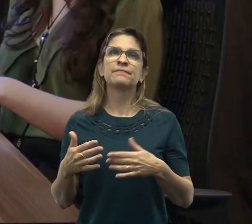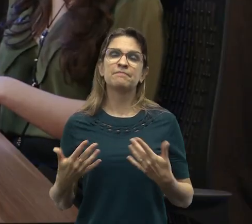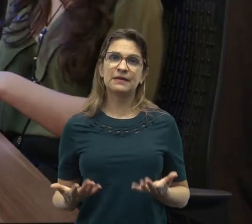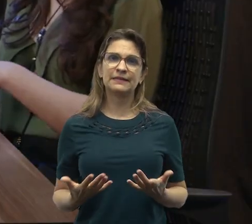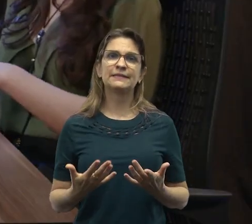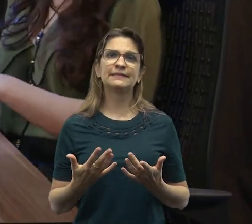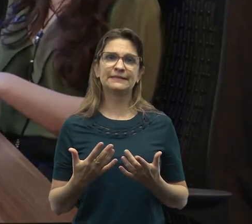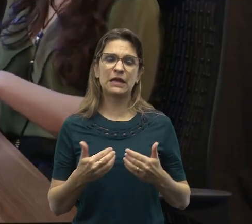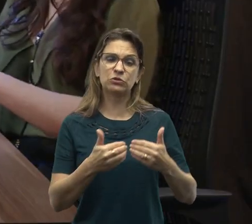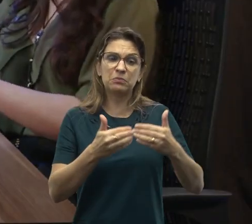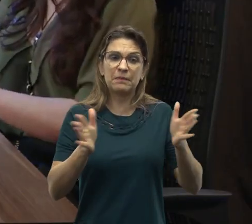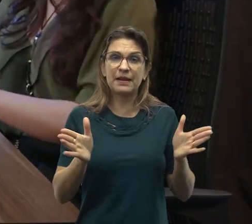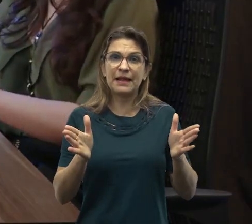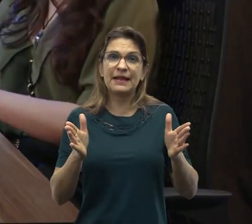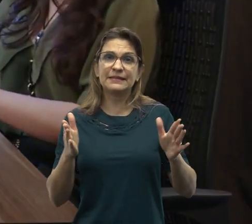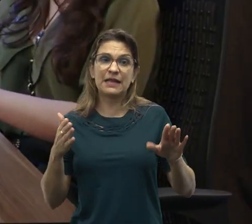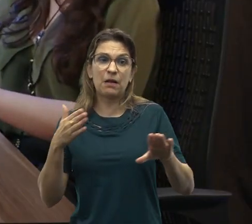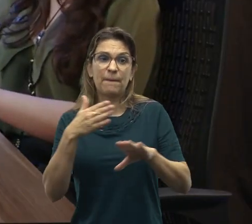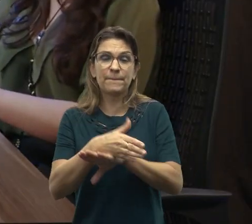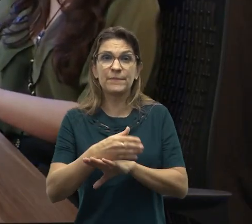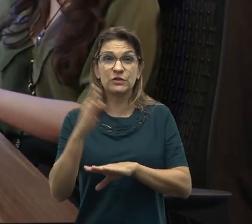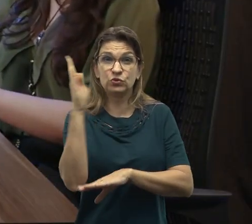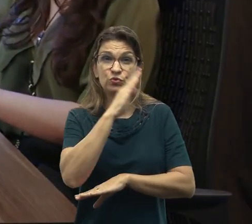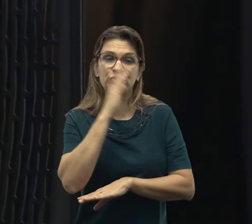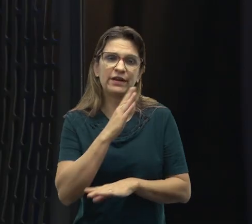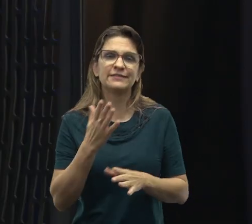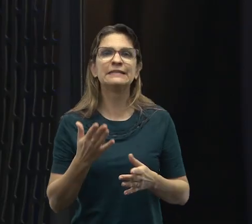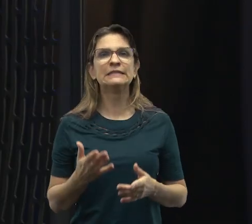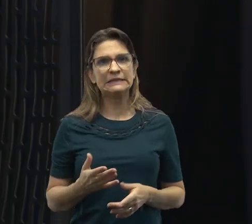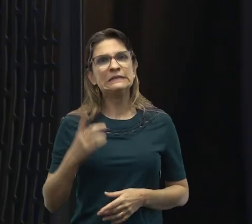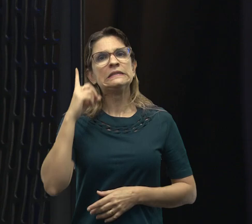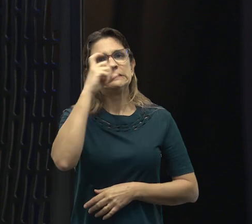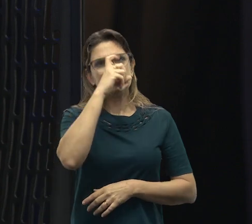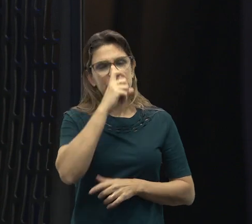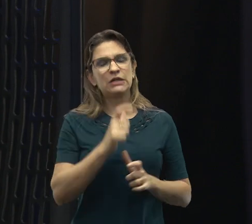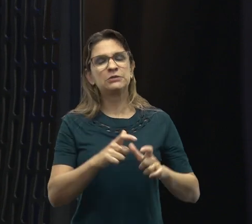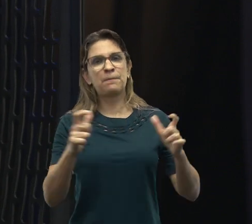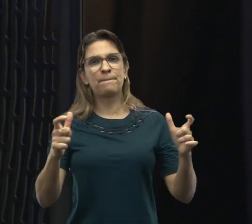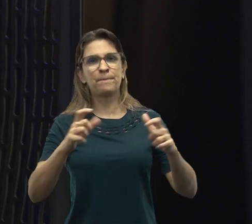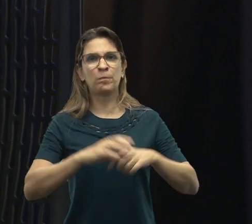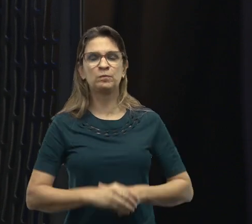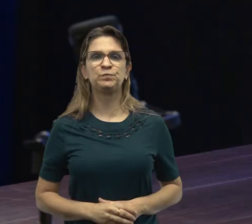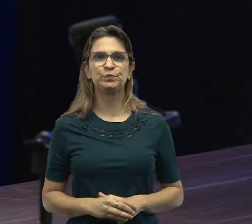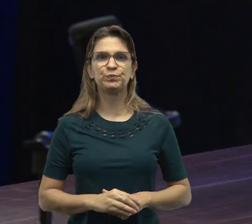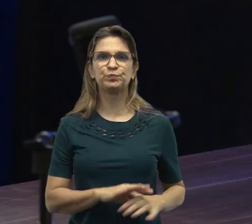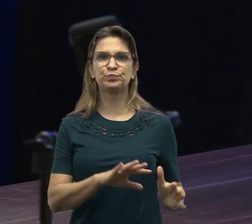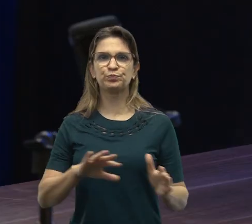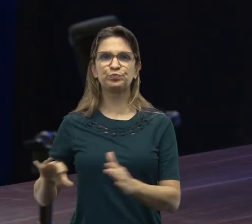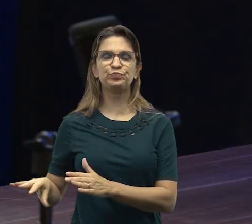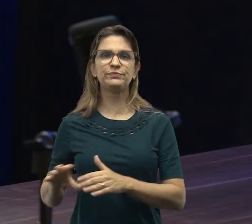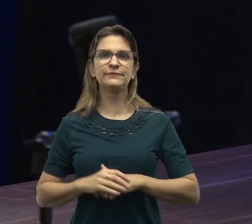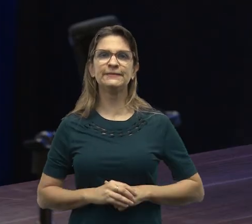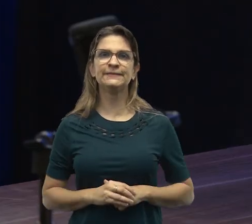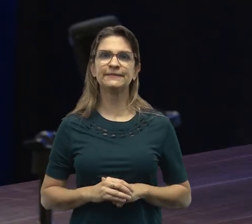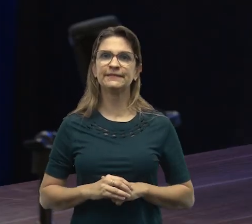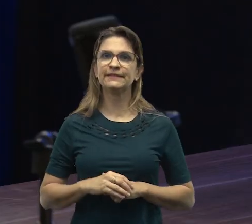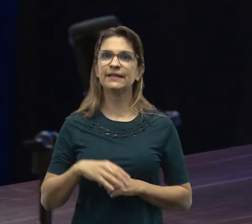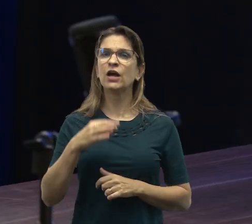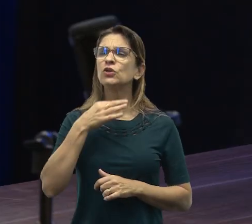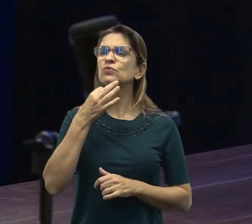dificuldade. E na sua avaliação, como que tem sido a atuação do Executivo?